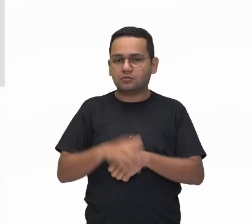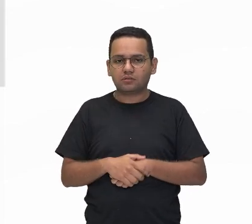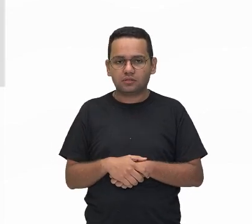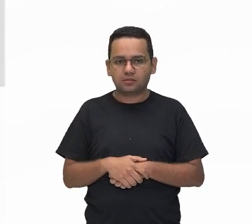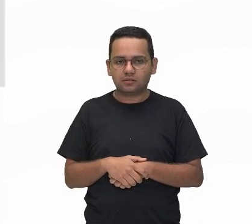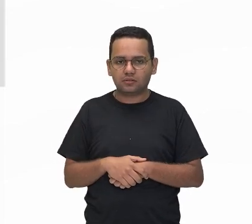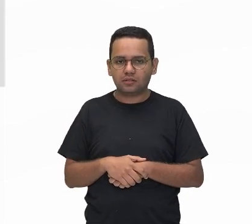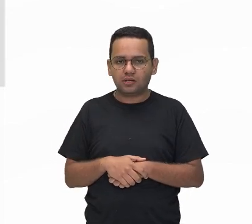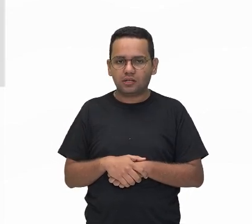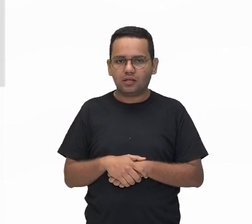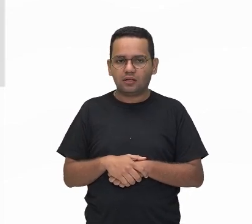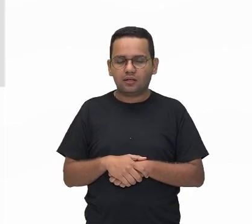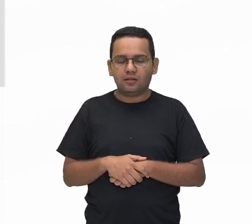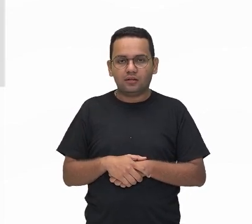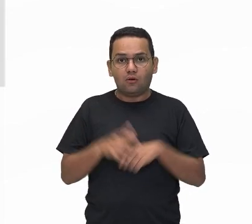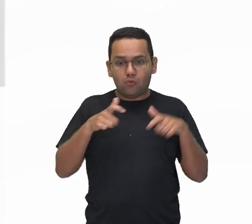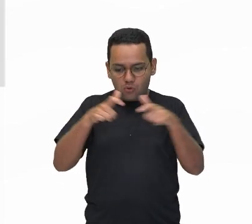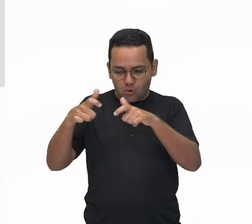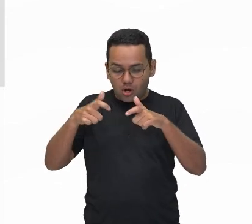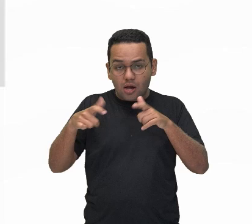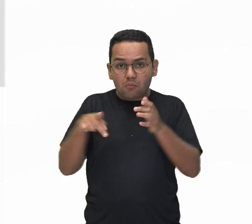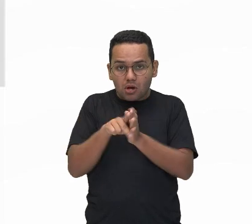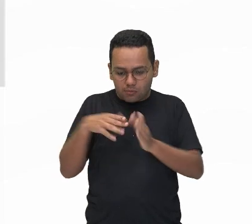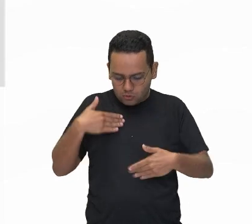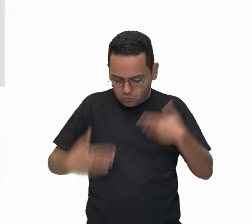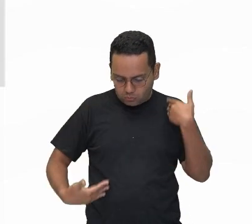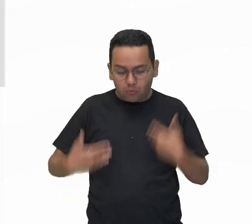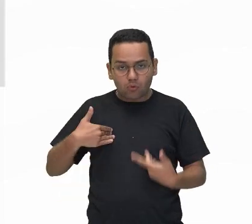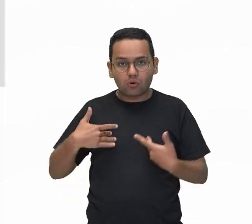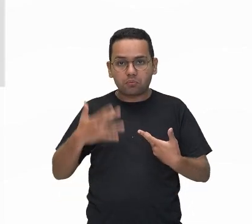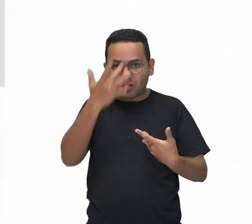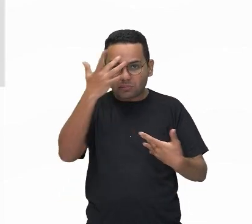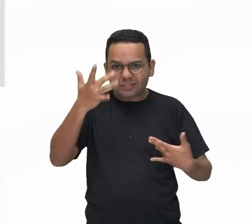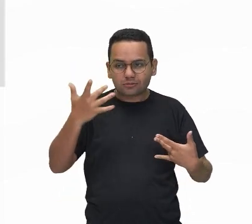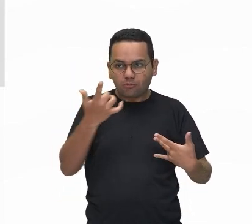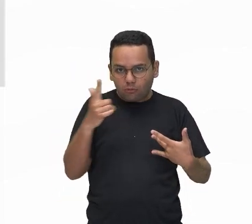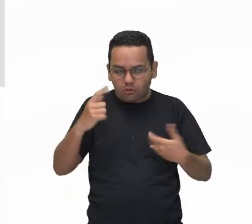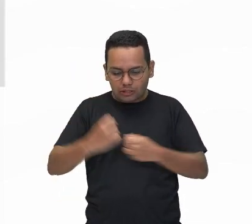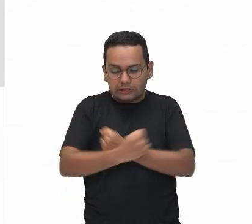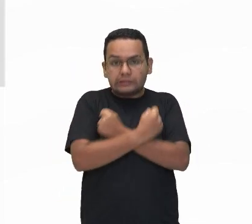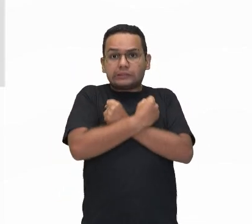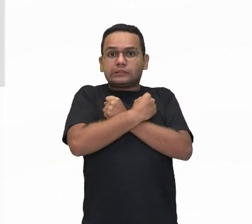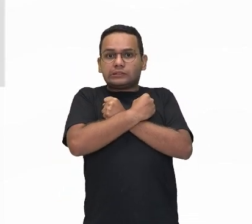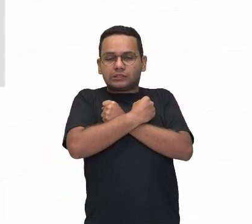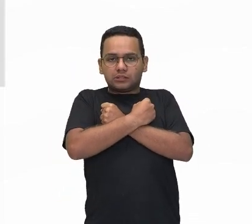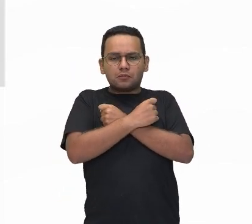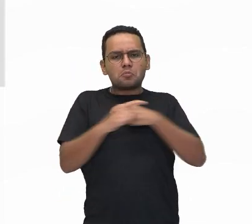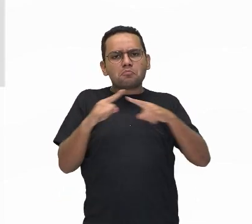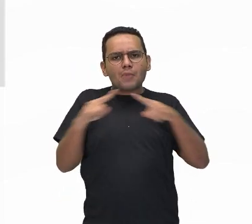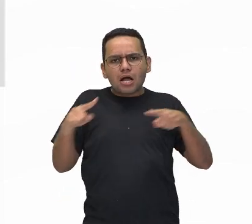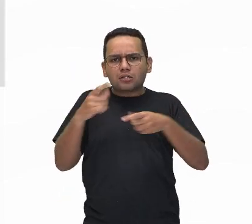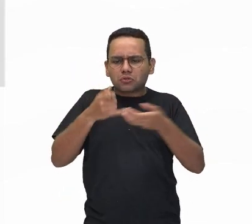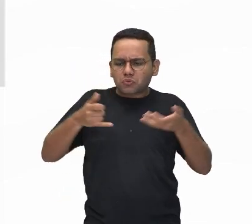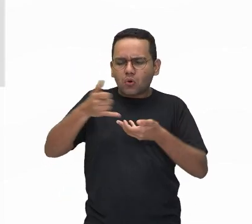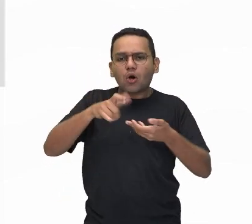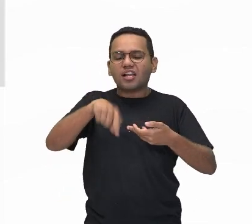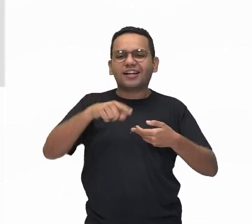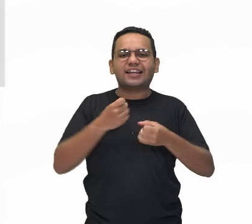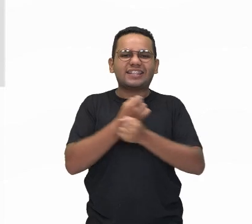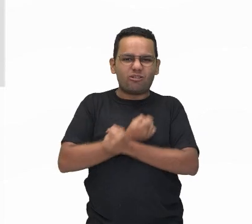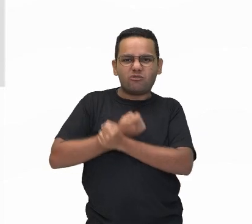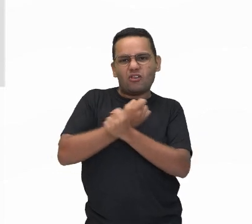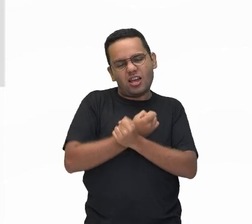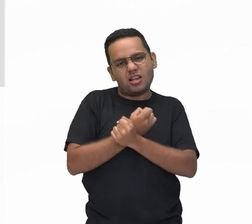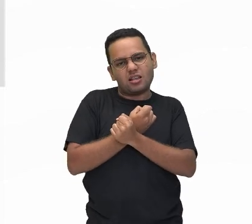das articulações? Então, esse óleo pelo corpo serviria ali como uma estratégia de defesa para que o seu oponente